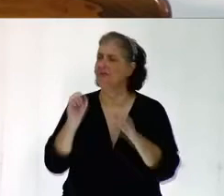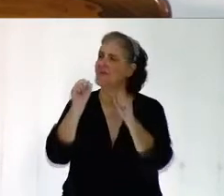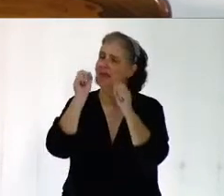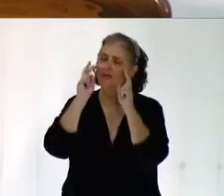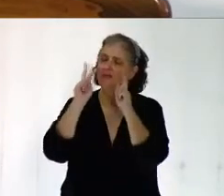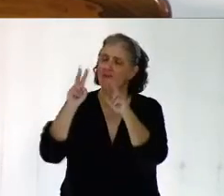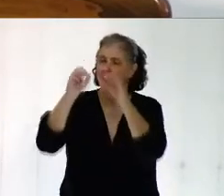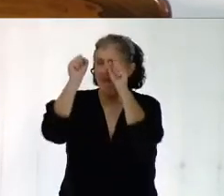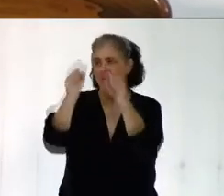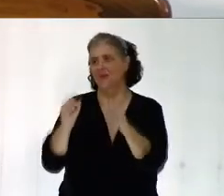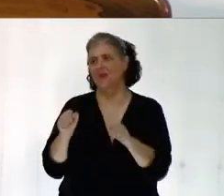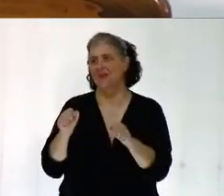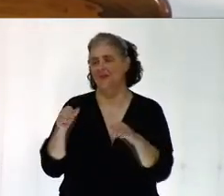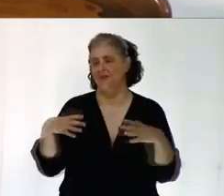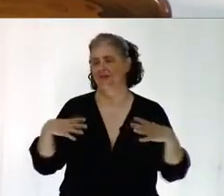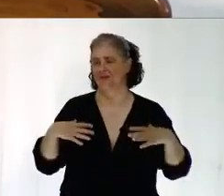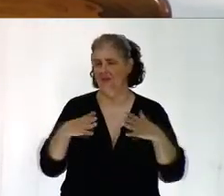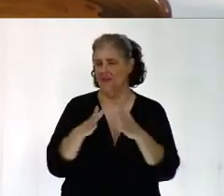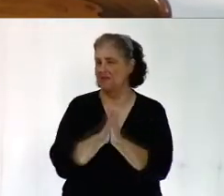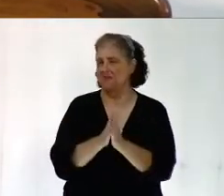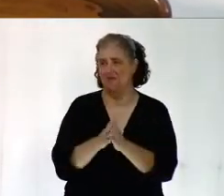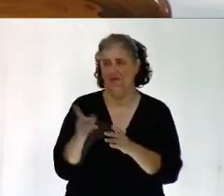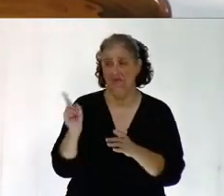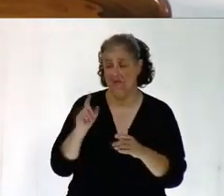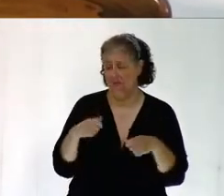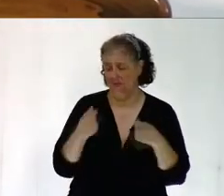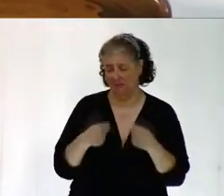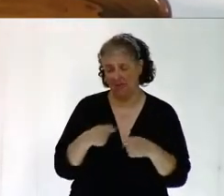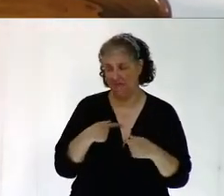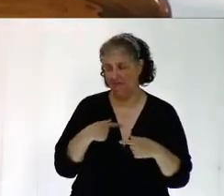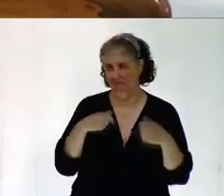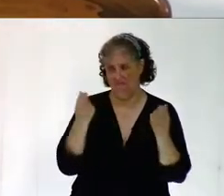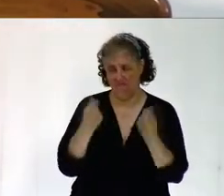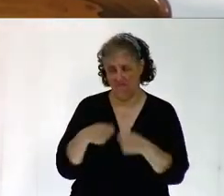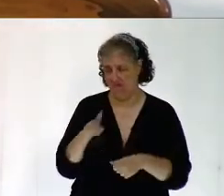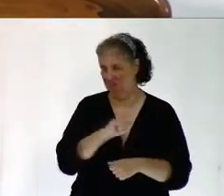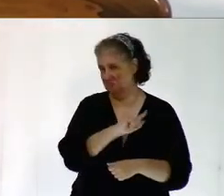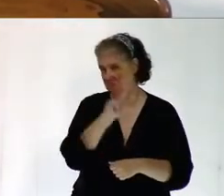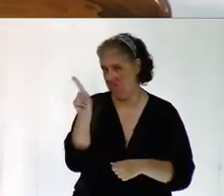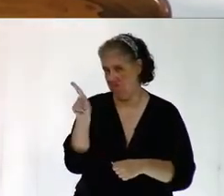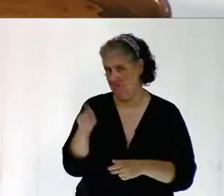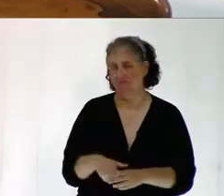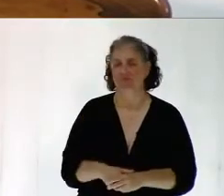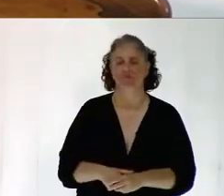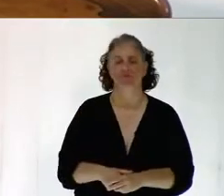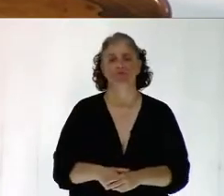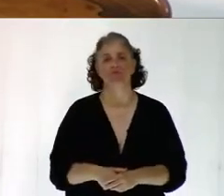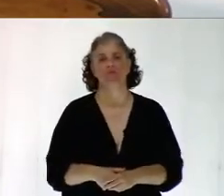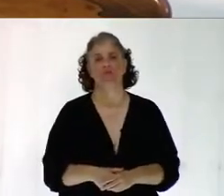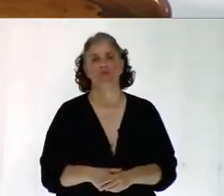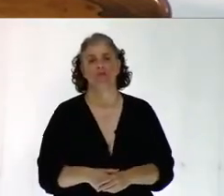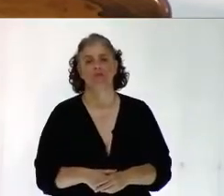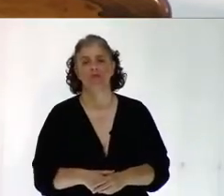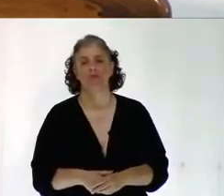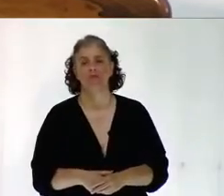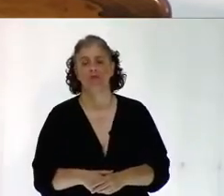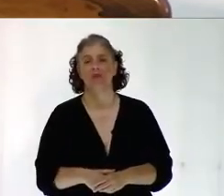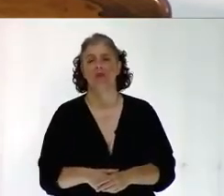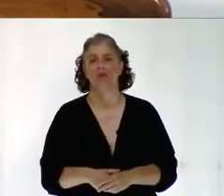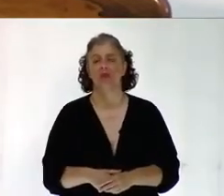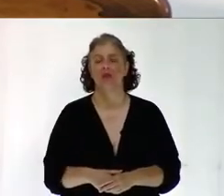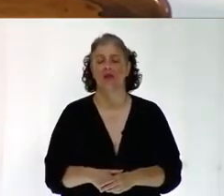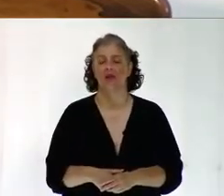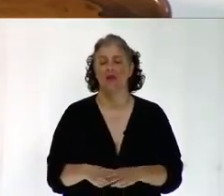do meu pai hoje eu não preciso bom então nós temos aqui a segunda tentação a segunda tentação